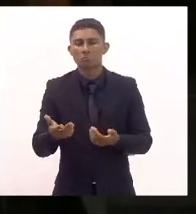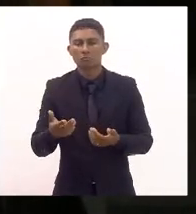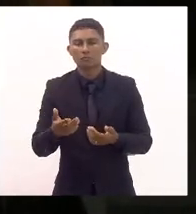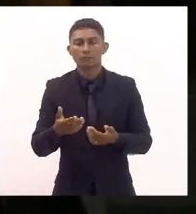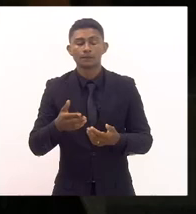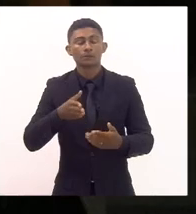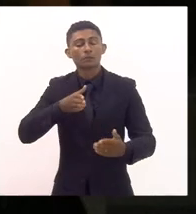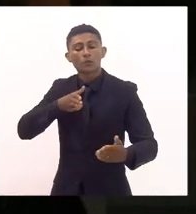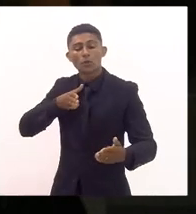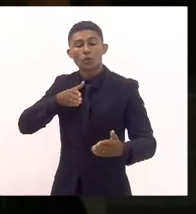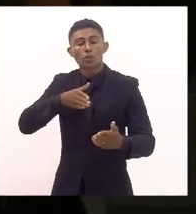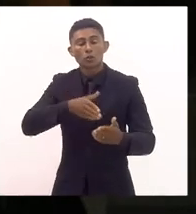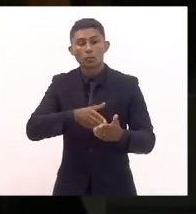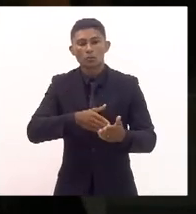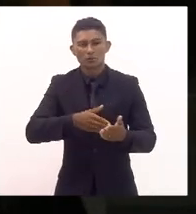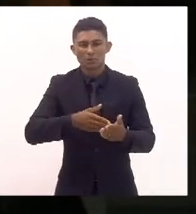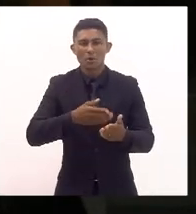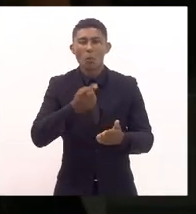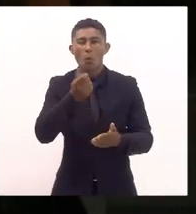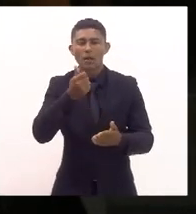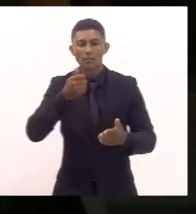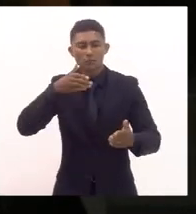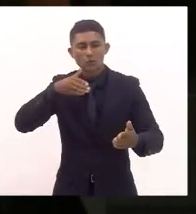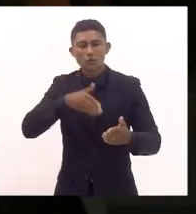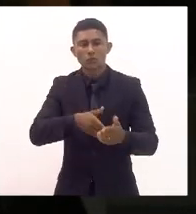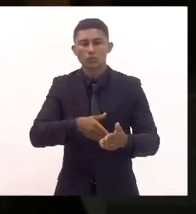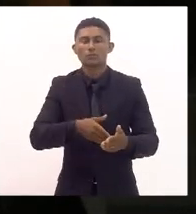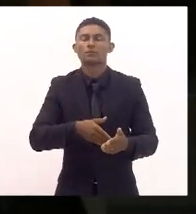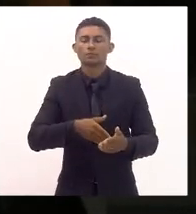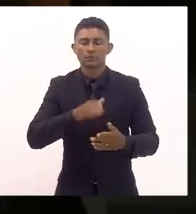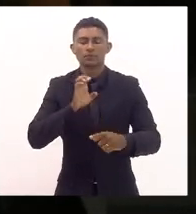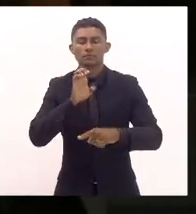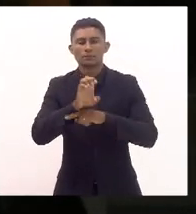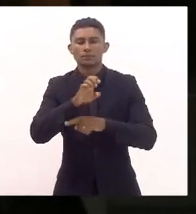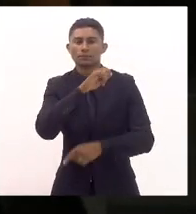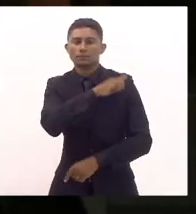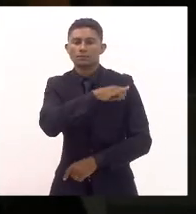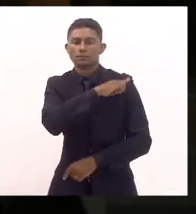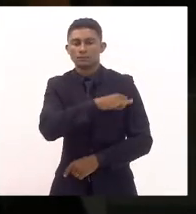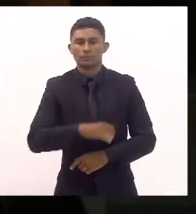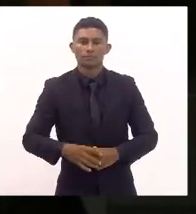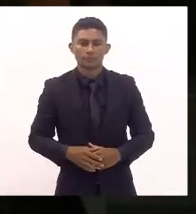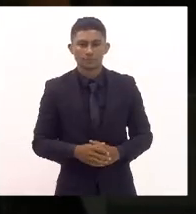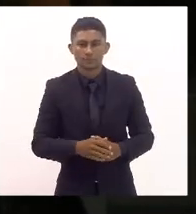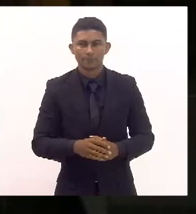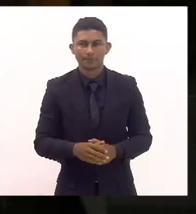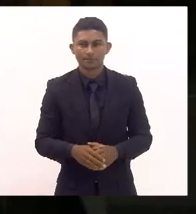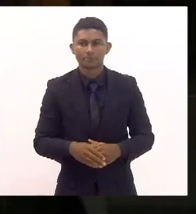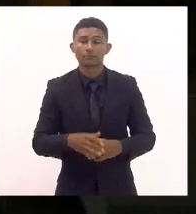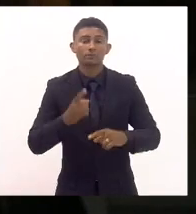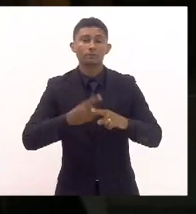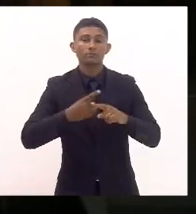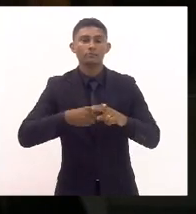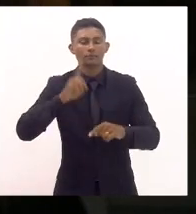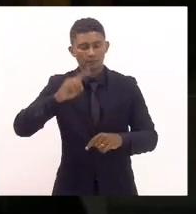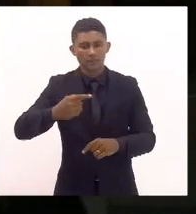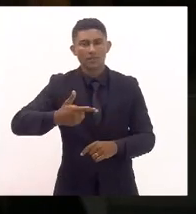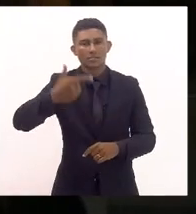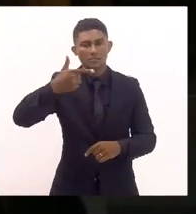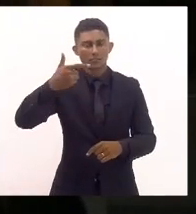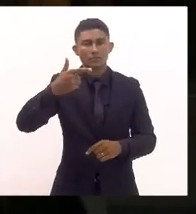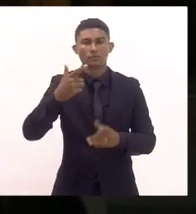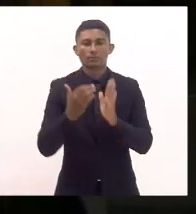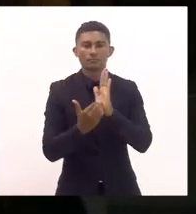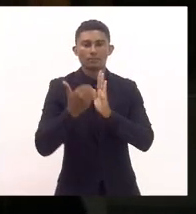penúltimo que menos recebe é o estado do Rio de Janeiro porque é um segundo que